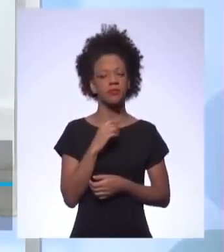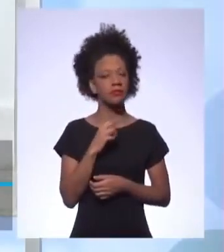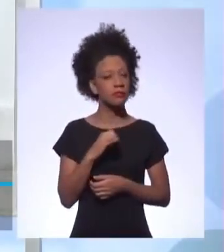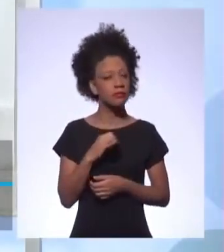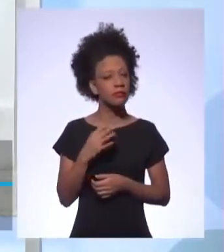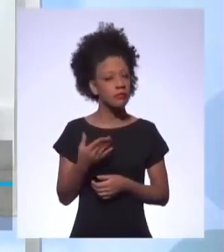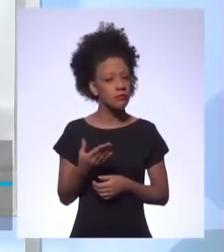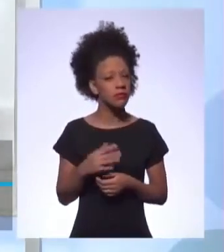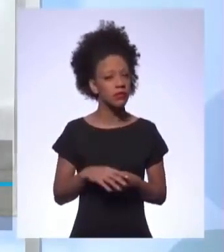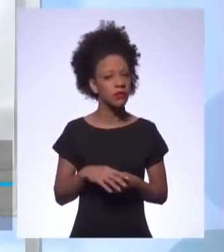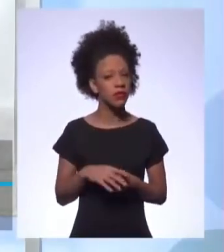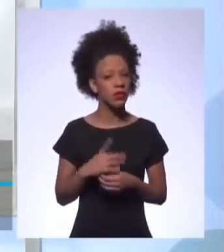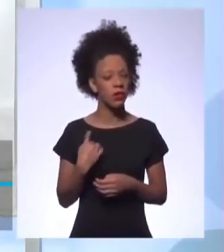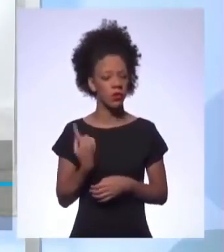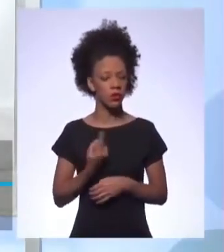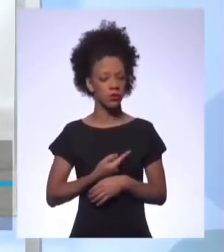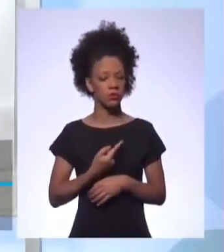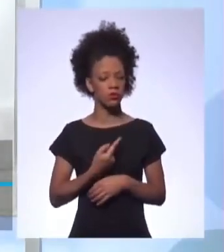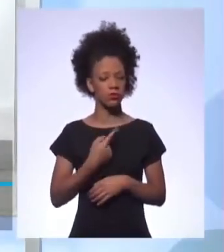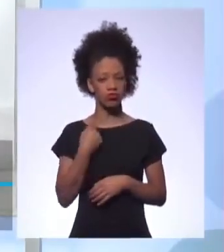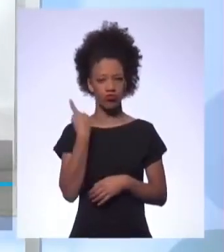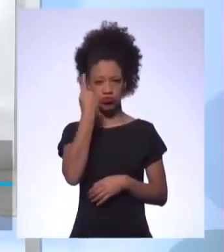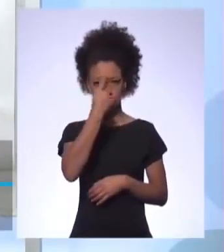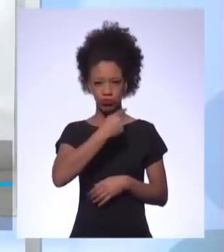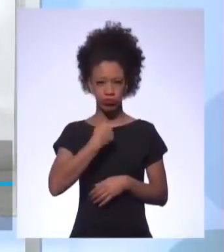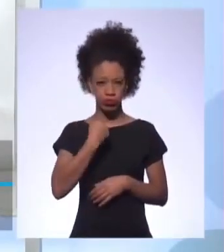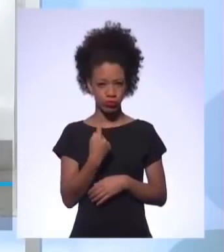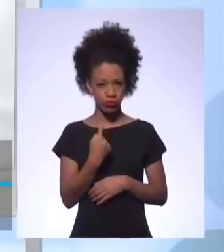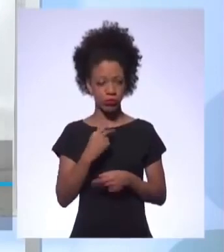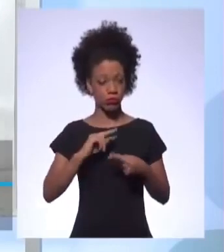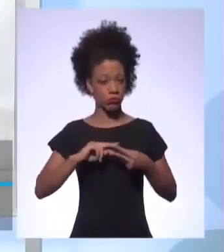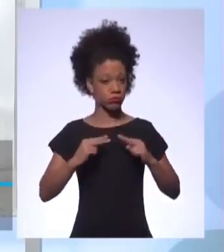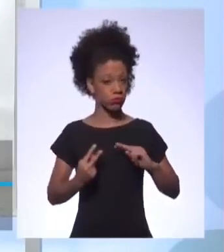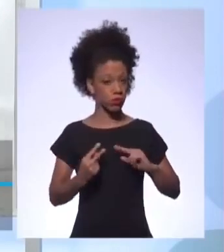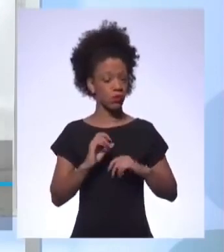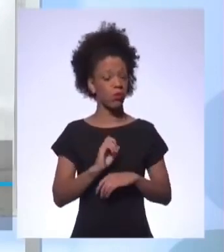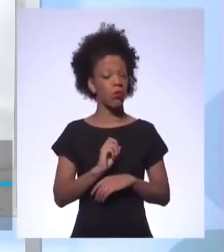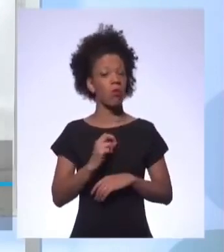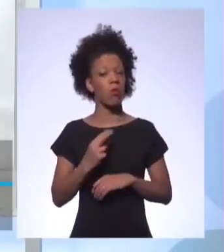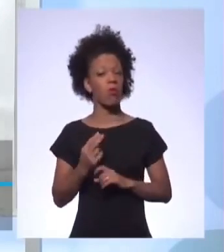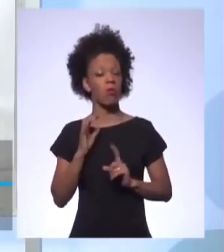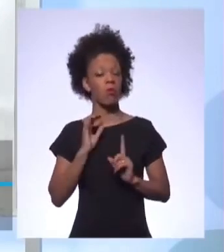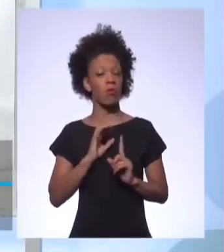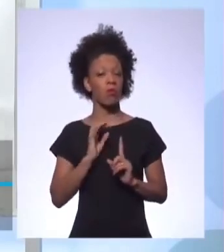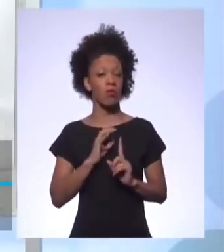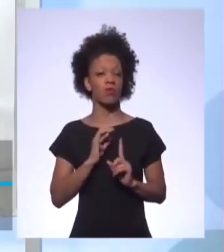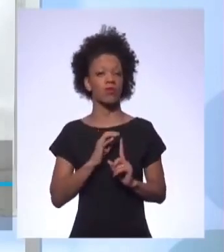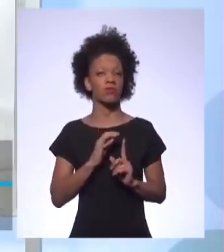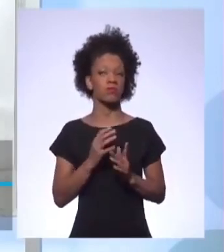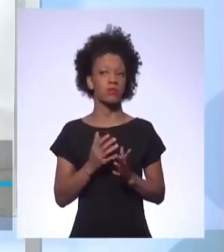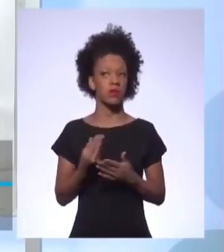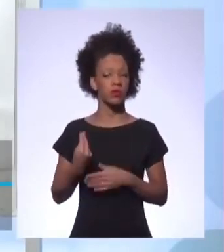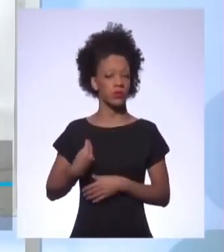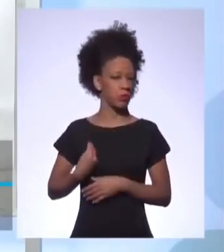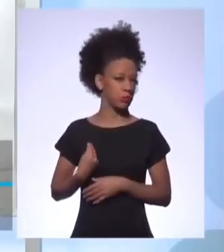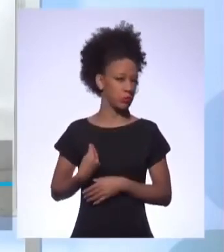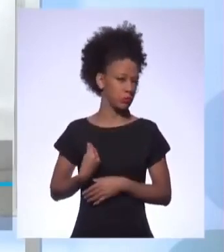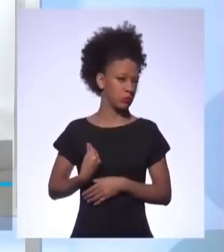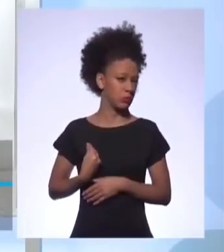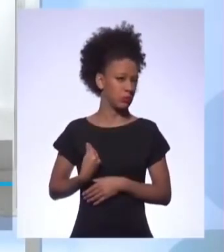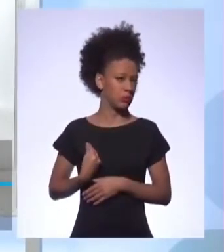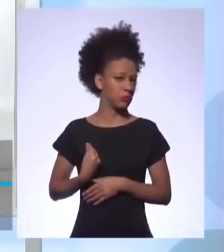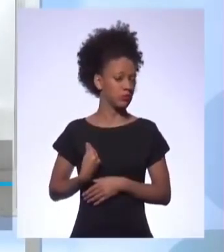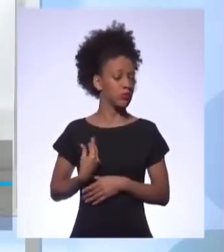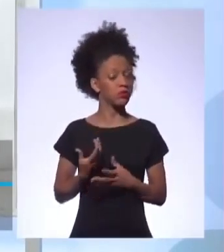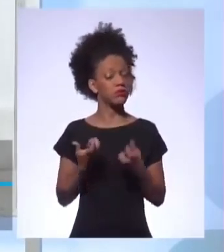os nossos traços de personalidade são genéticos ou são influência do meio que eu vivo, né? E